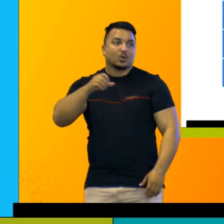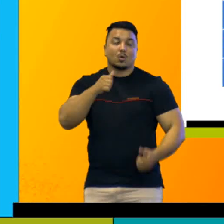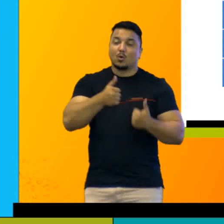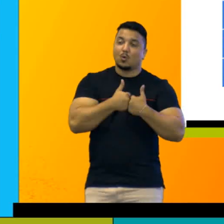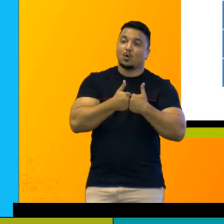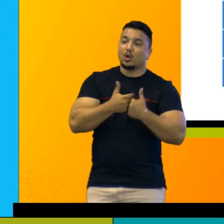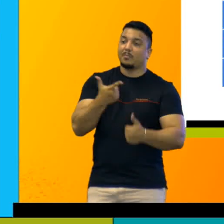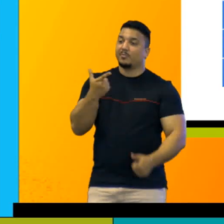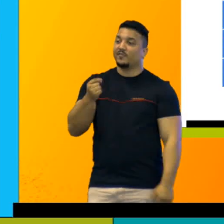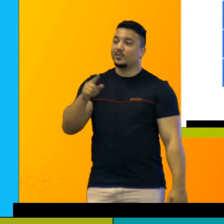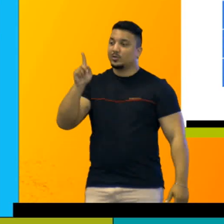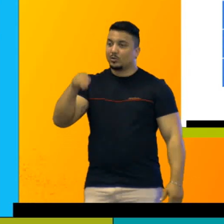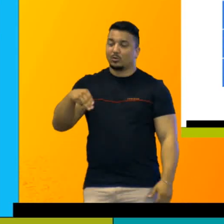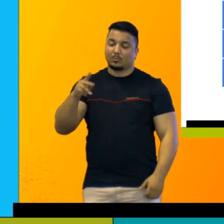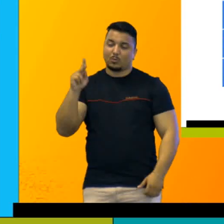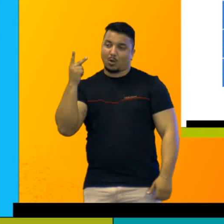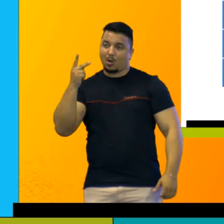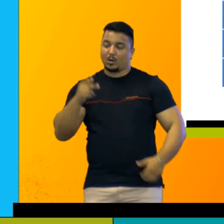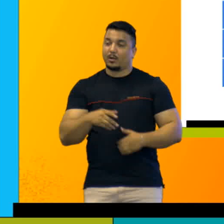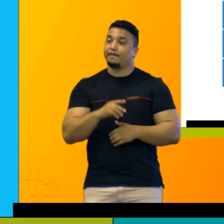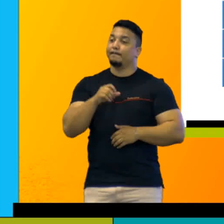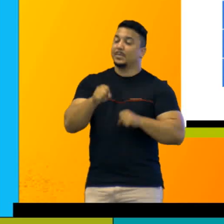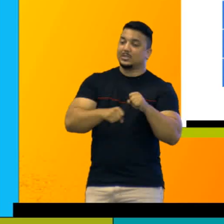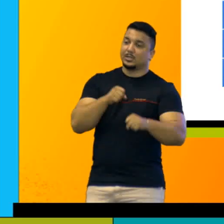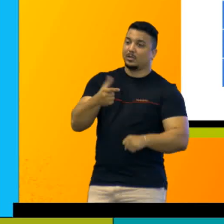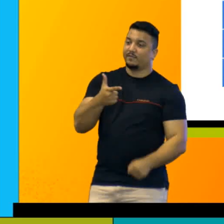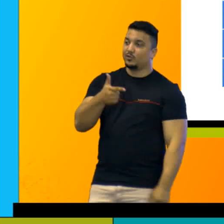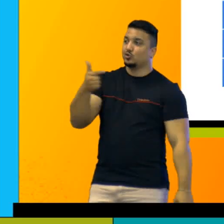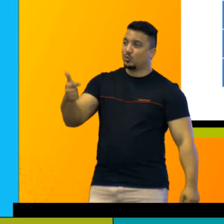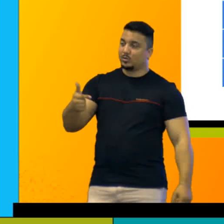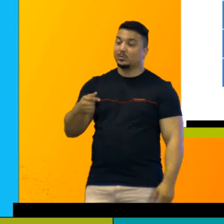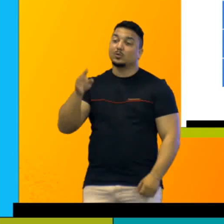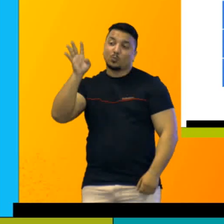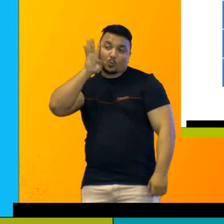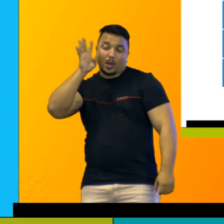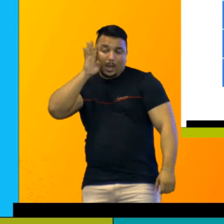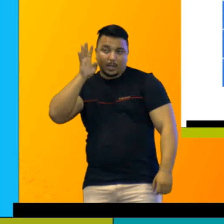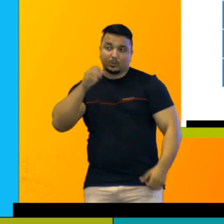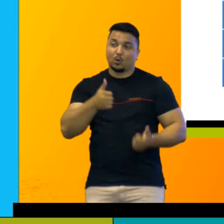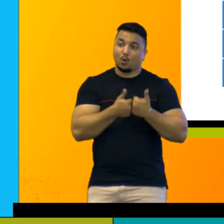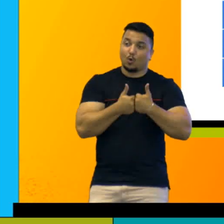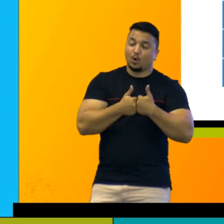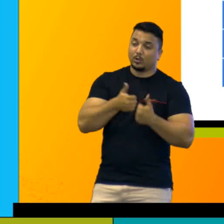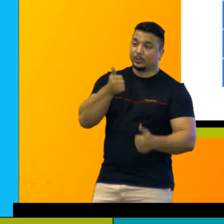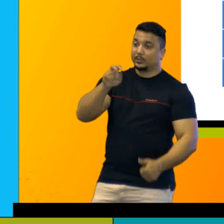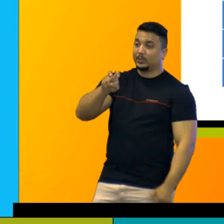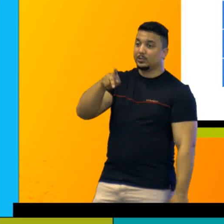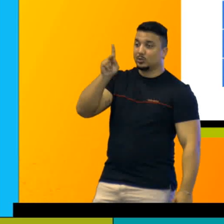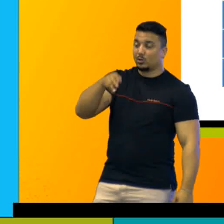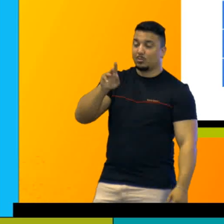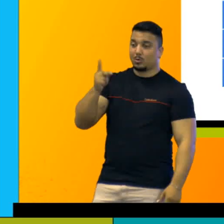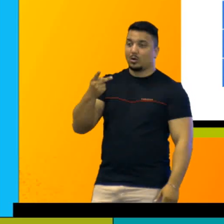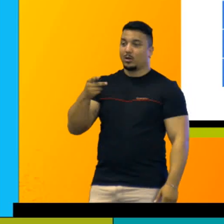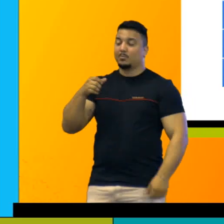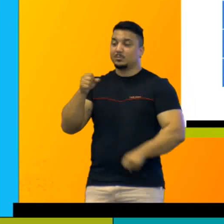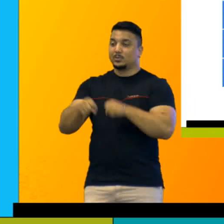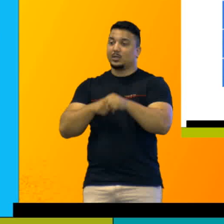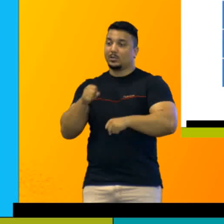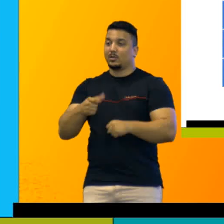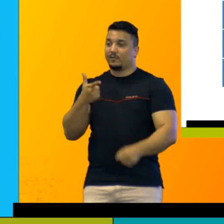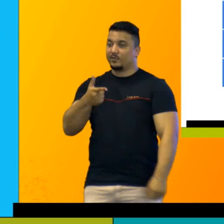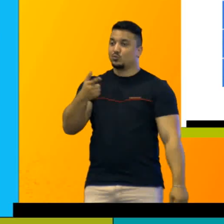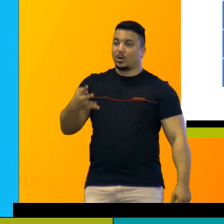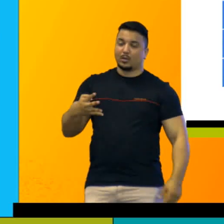vai a 20 quilômetros por hora. E a bicicleta vai a 22. Na quarta, o ônibus vai a 15 quilômetros por hora. A bicicleta